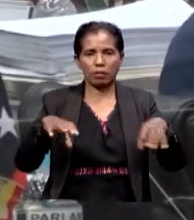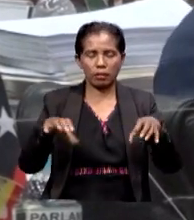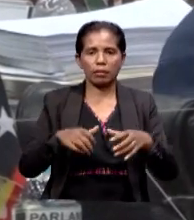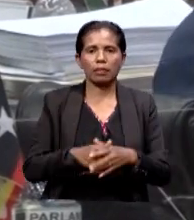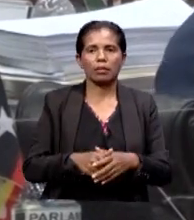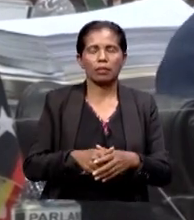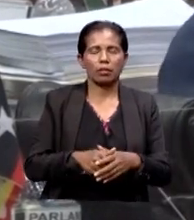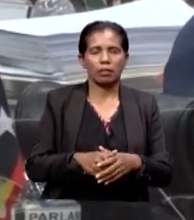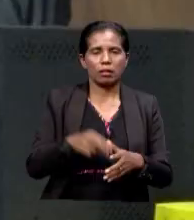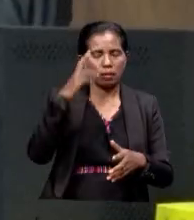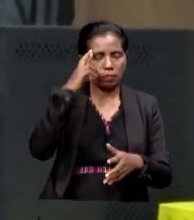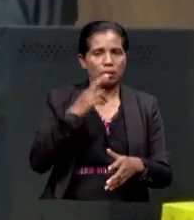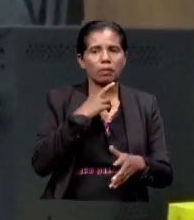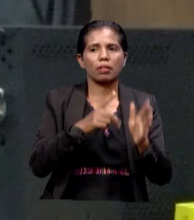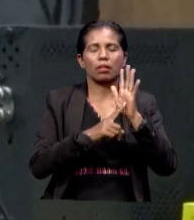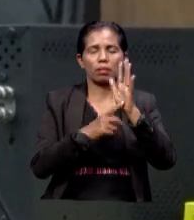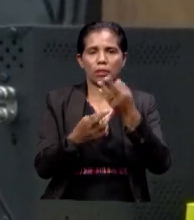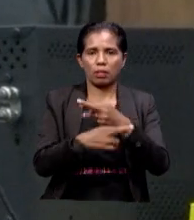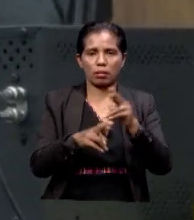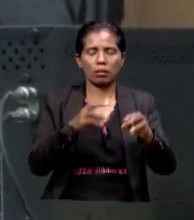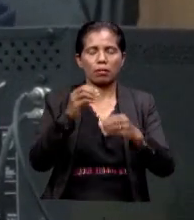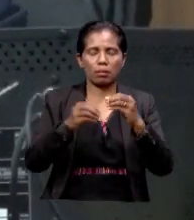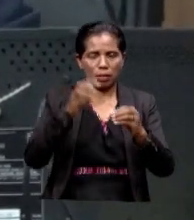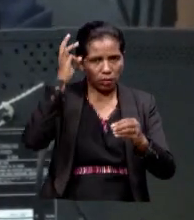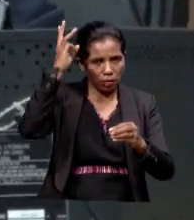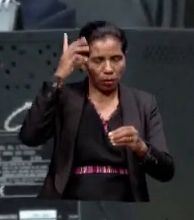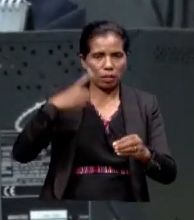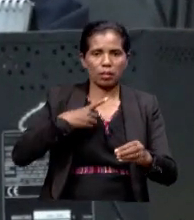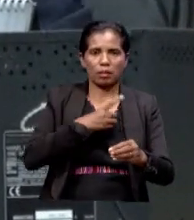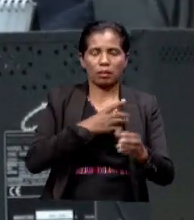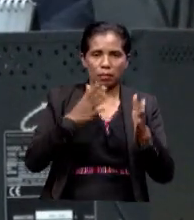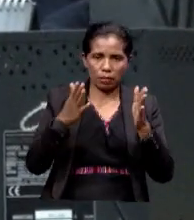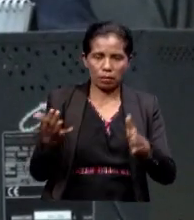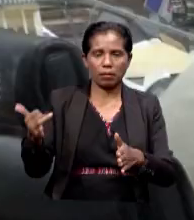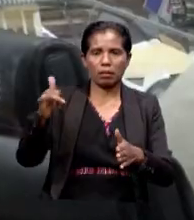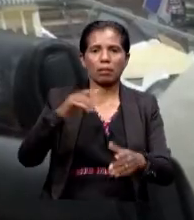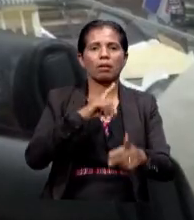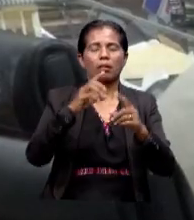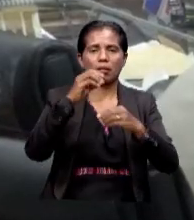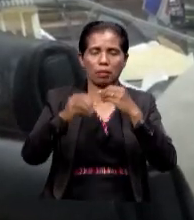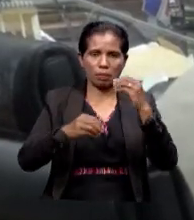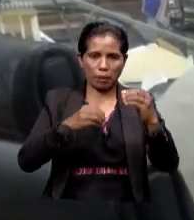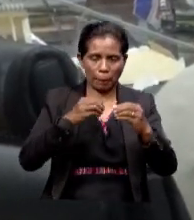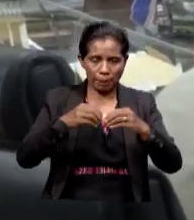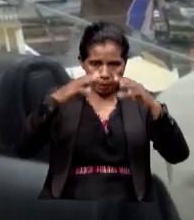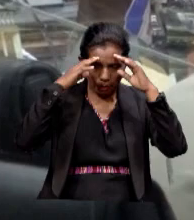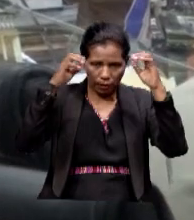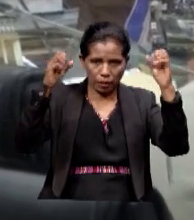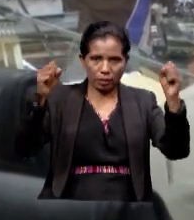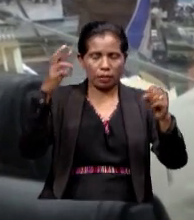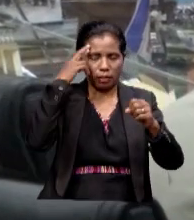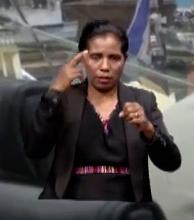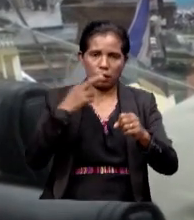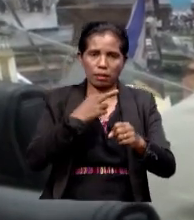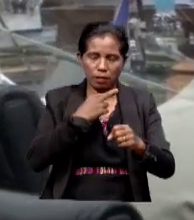Ramazor tato declaração ne, hoje responde com uma preocupação deputado Siranian, nebe questiona presidente da República, José